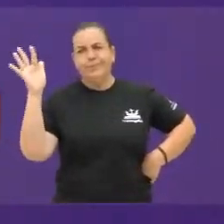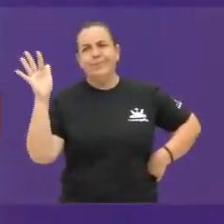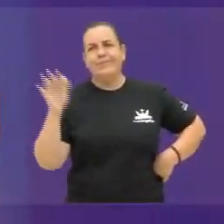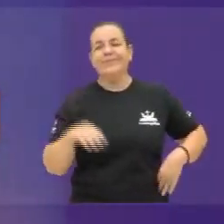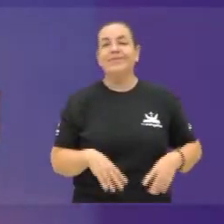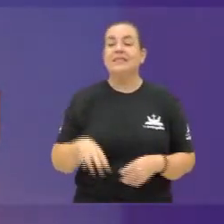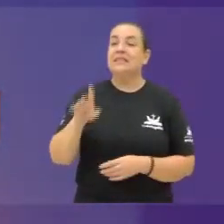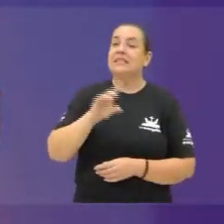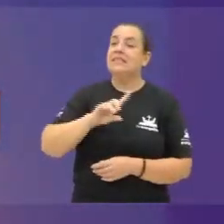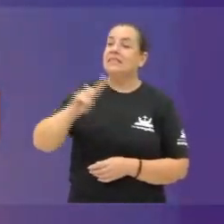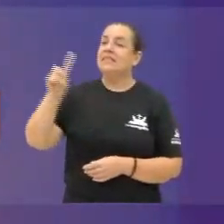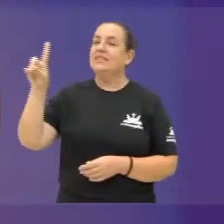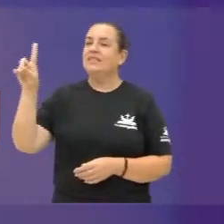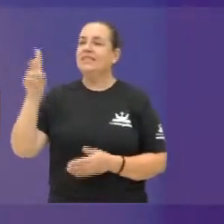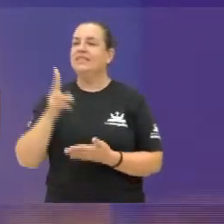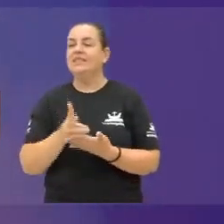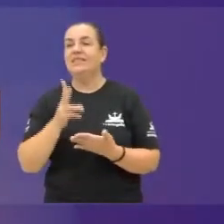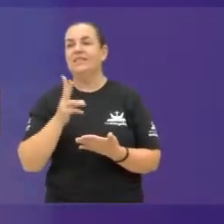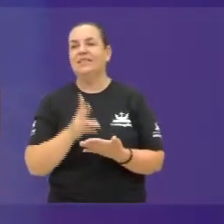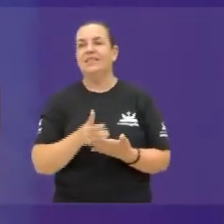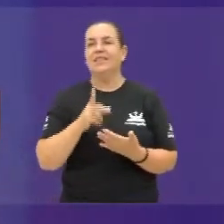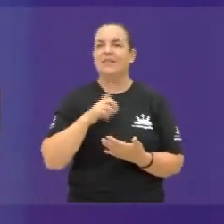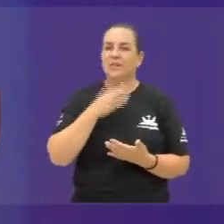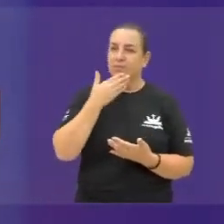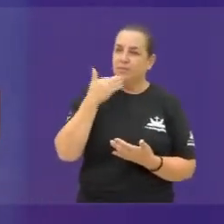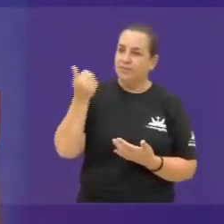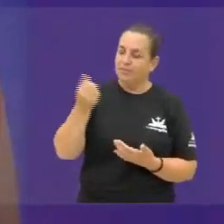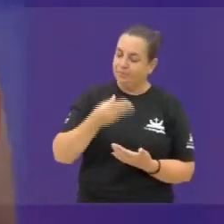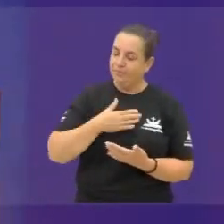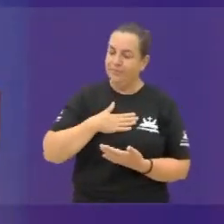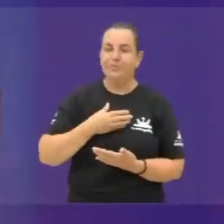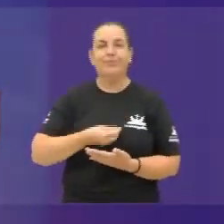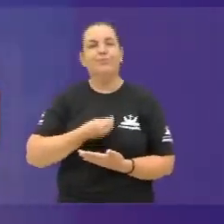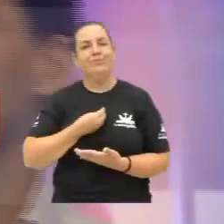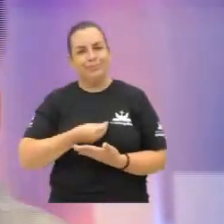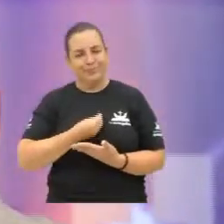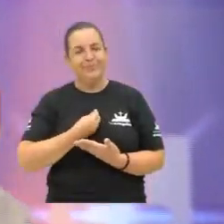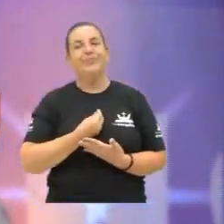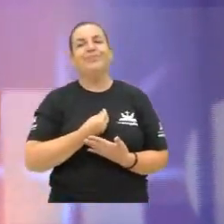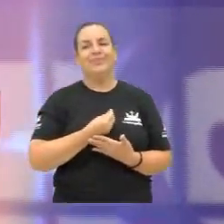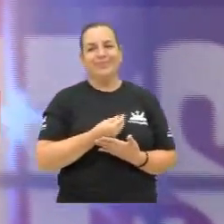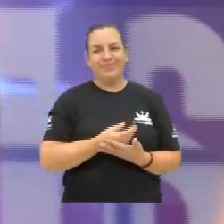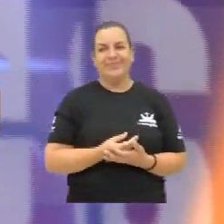tem. Deus sempre tem o melhor pra mim,